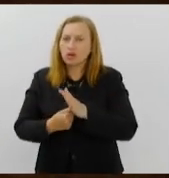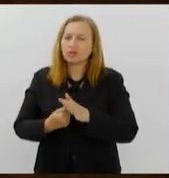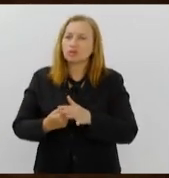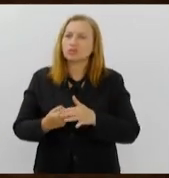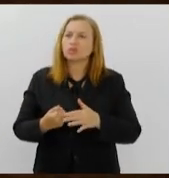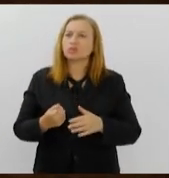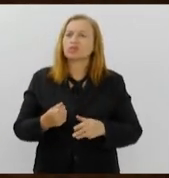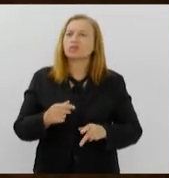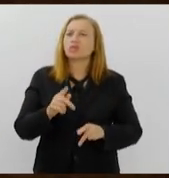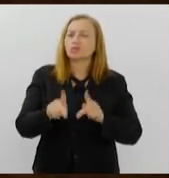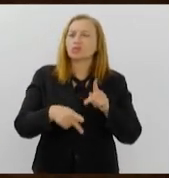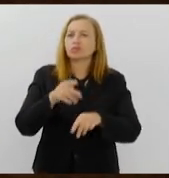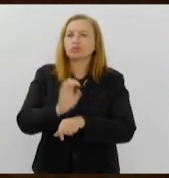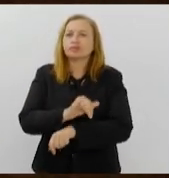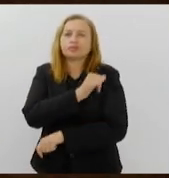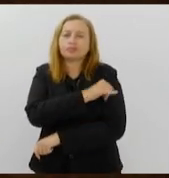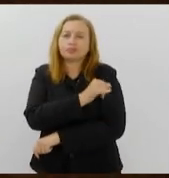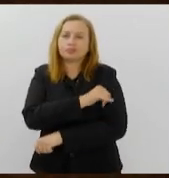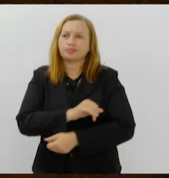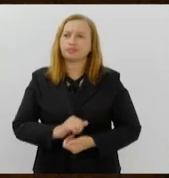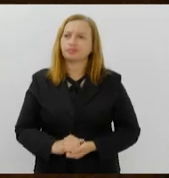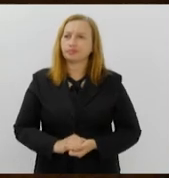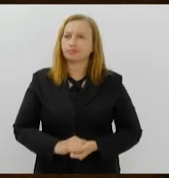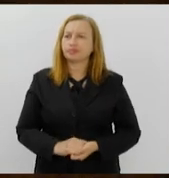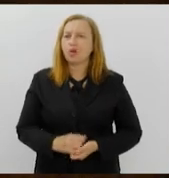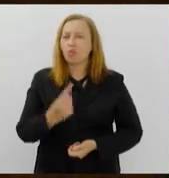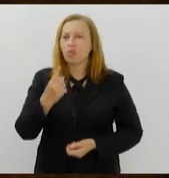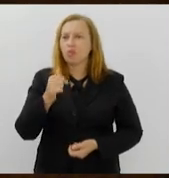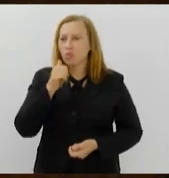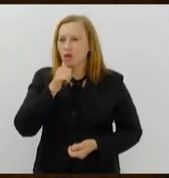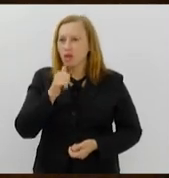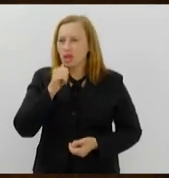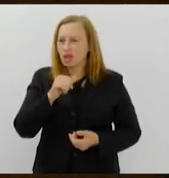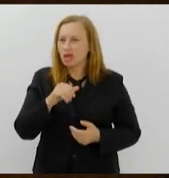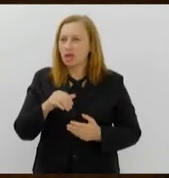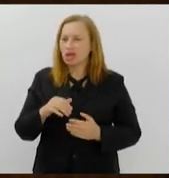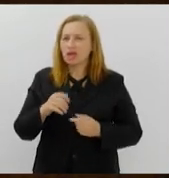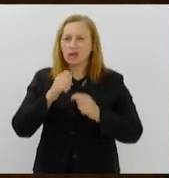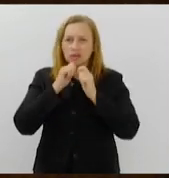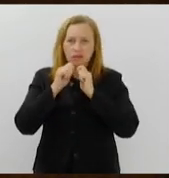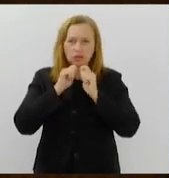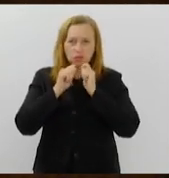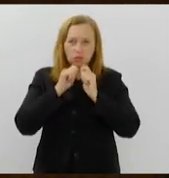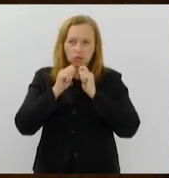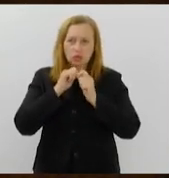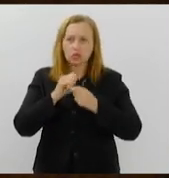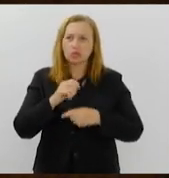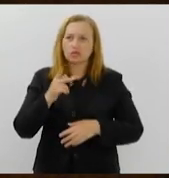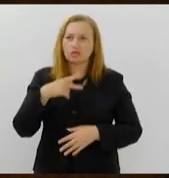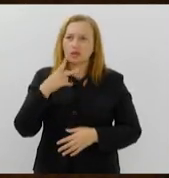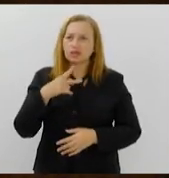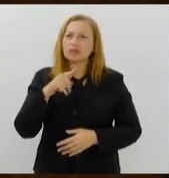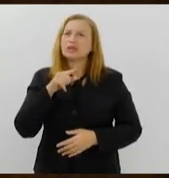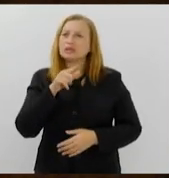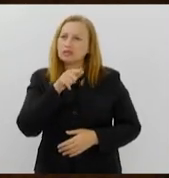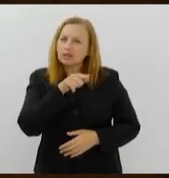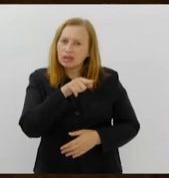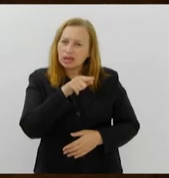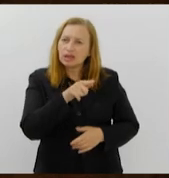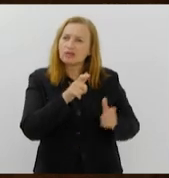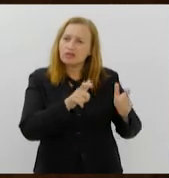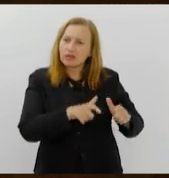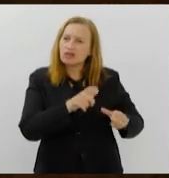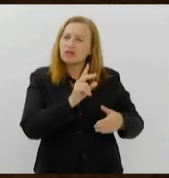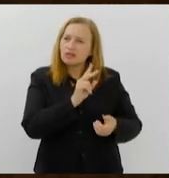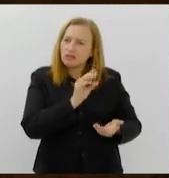Janeiro. E aí, uma moradora, ela deu uma entrevista dizendo que ali realmente passam